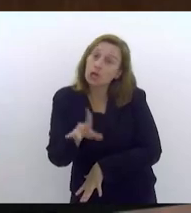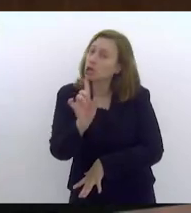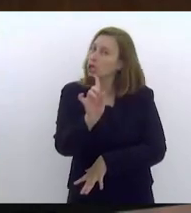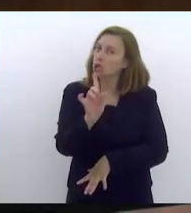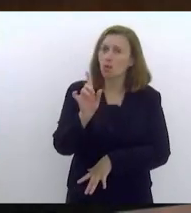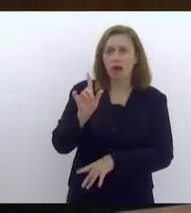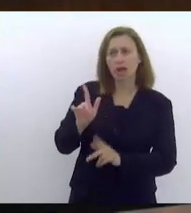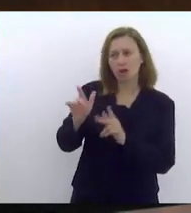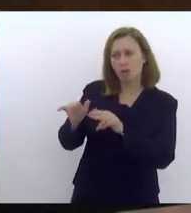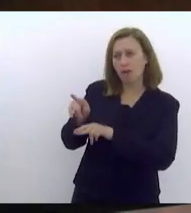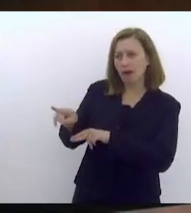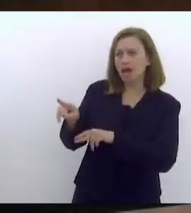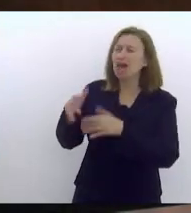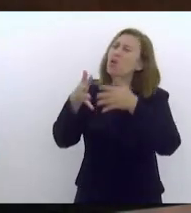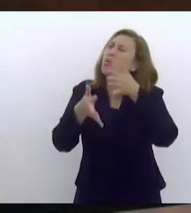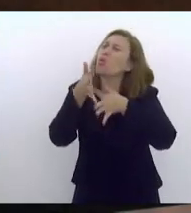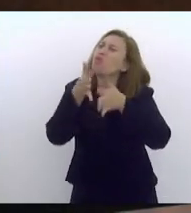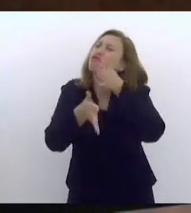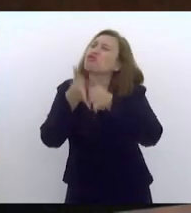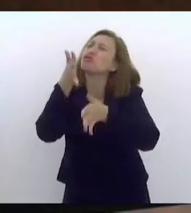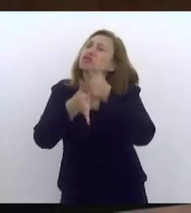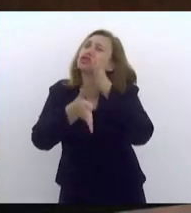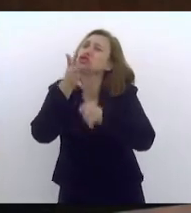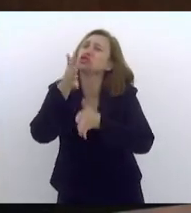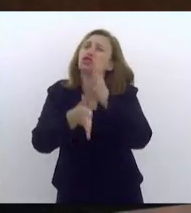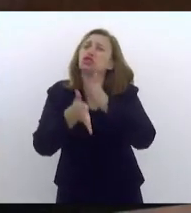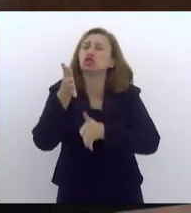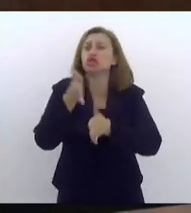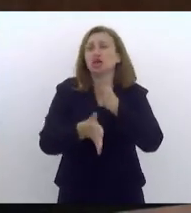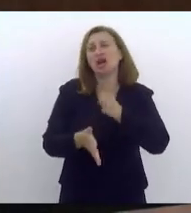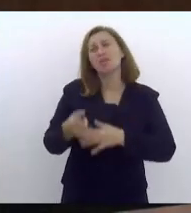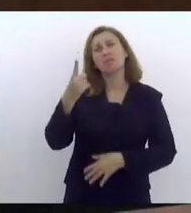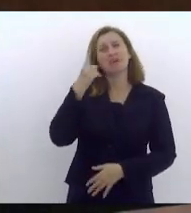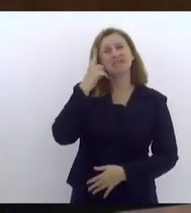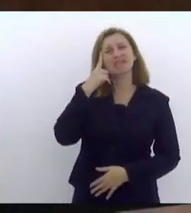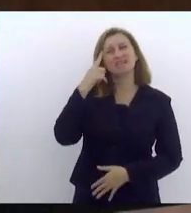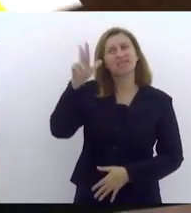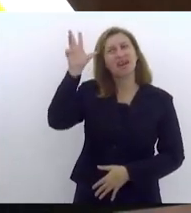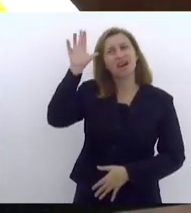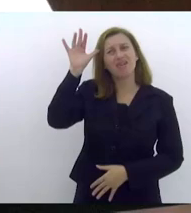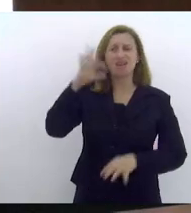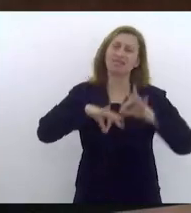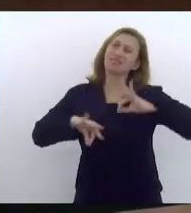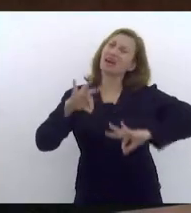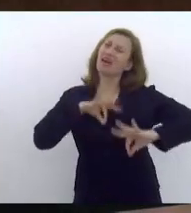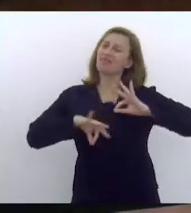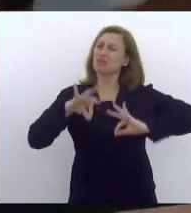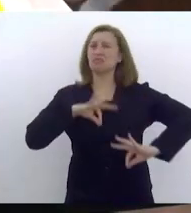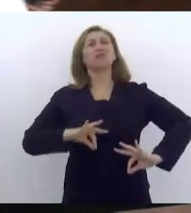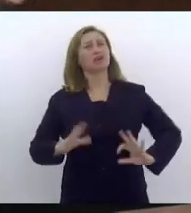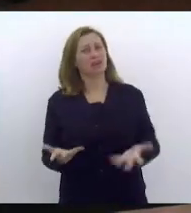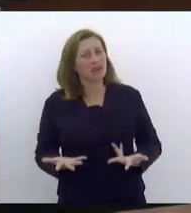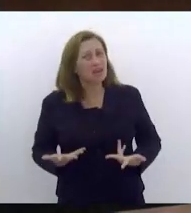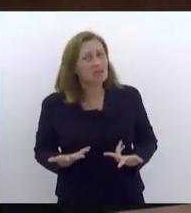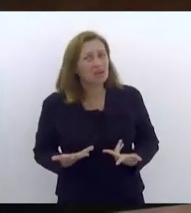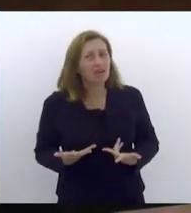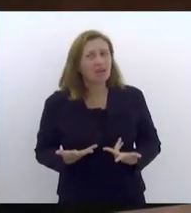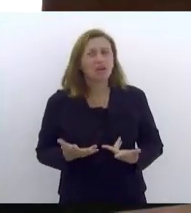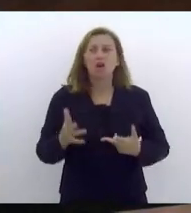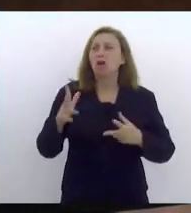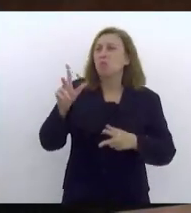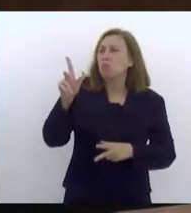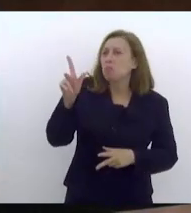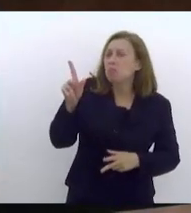aquela, que eles se confundiram. Agora a gente fica pensando, né, que Cavalo Taradão aí vai ser o quê? Pônei Taradão ou